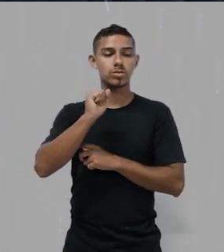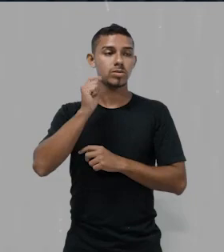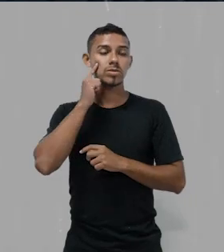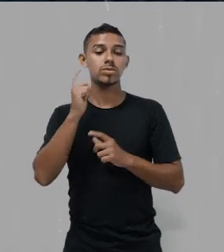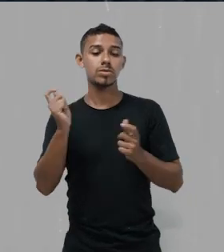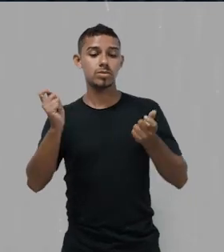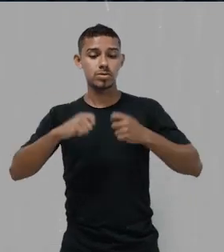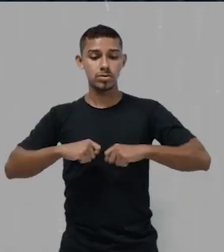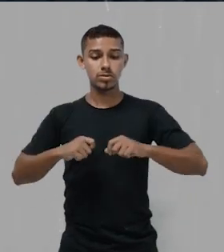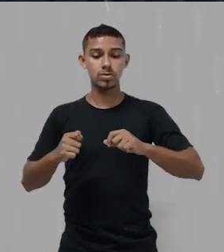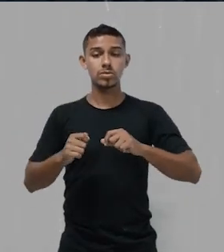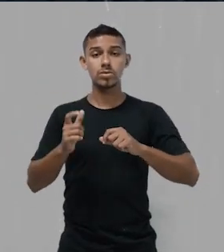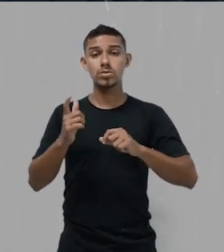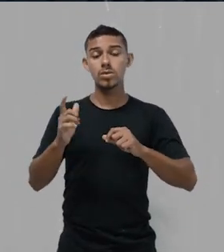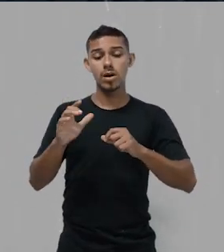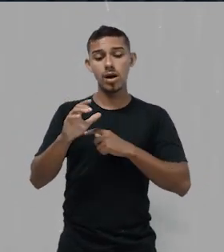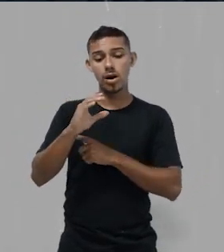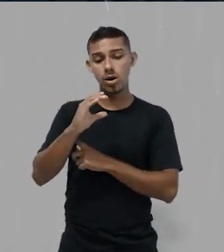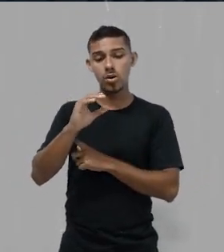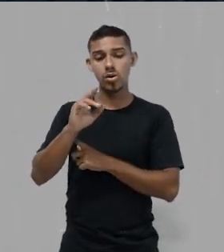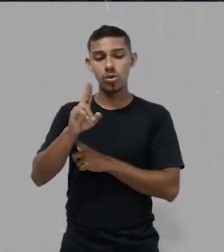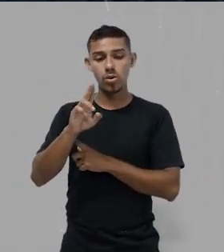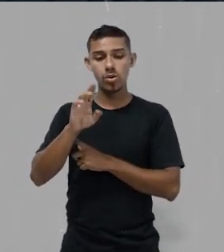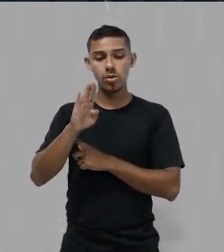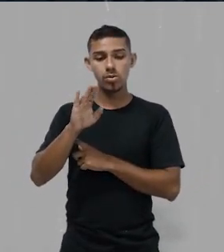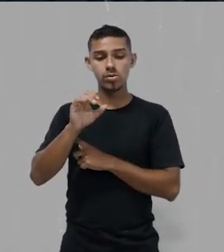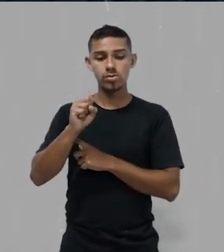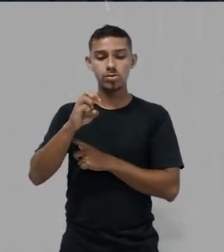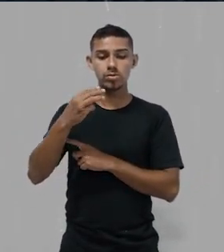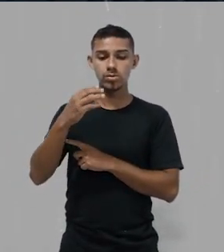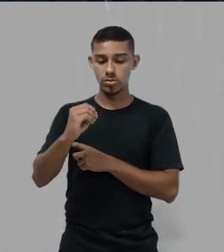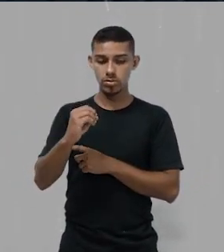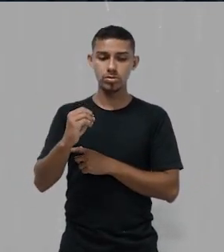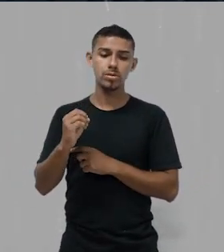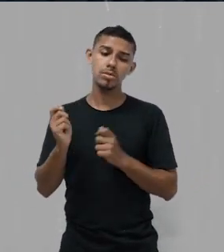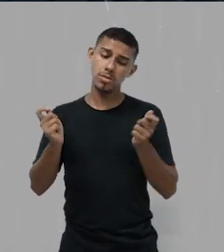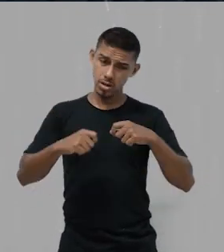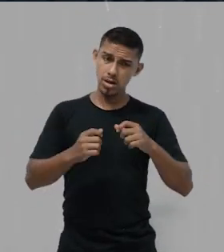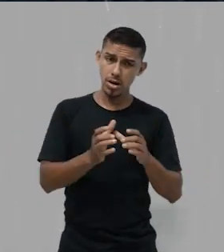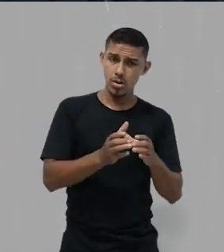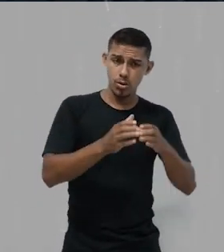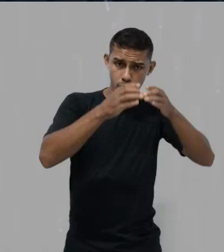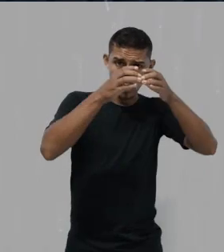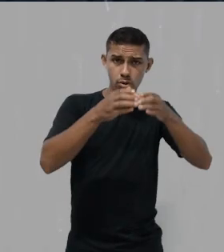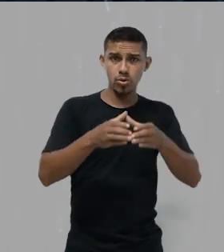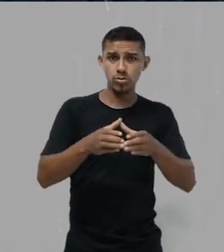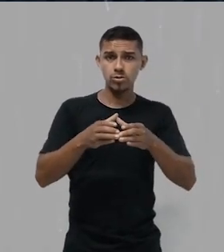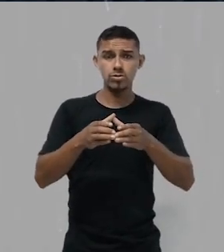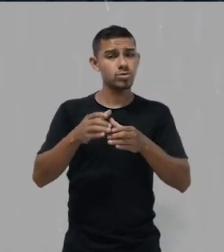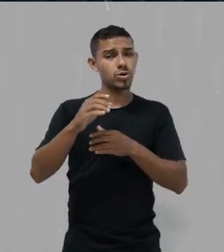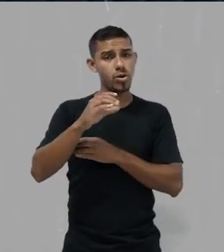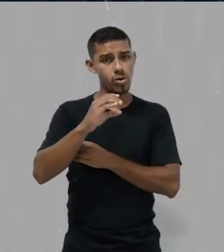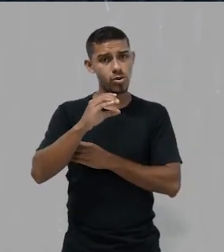geométrico o quadro for, mais cubista ele é. Ah, professor, o quadro é formado por cubos? Pode até ser, mas não é uma premissa